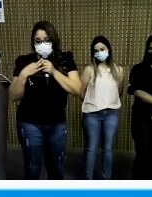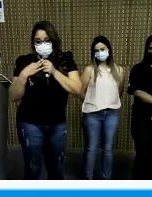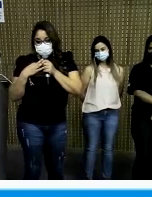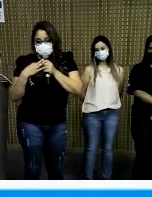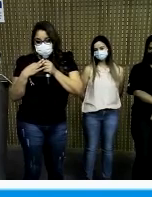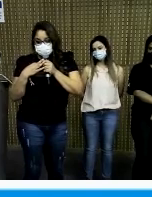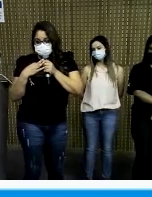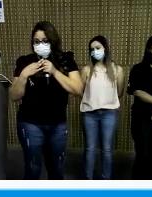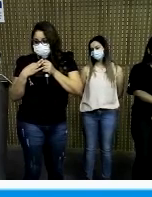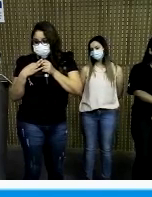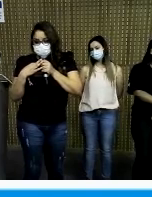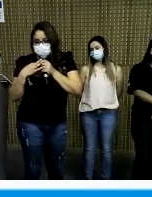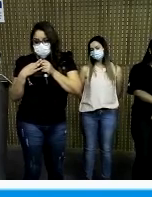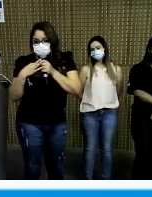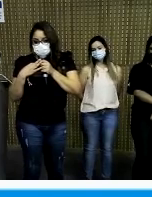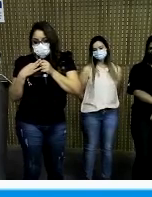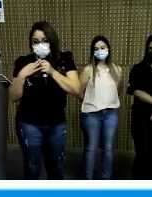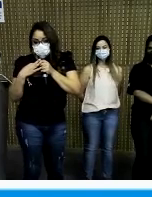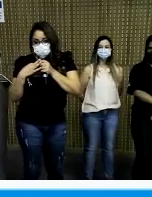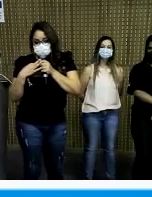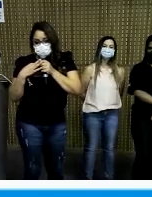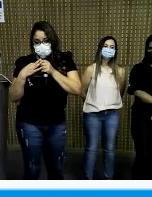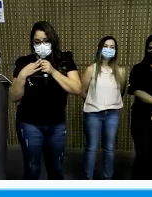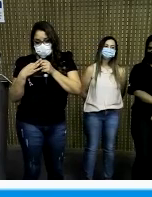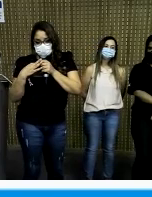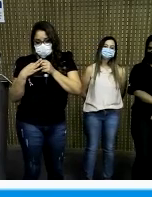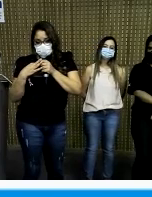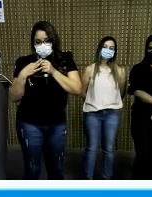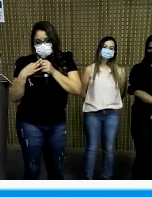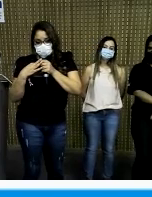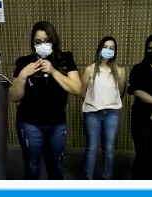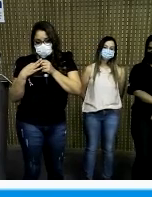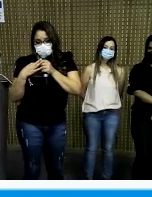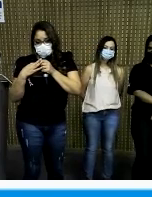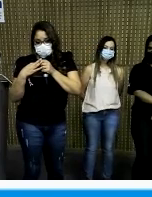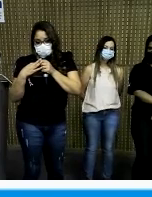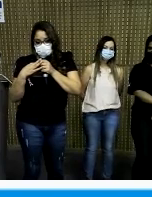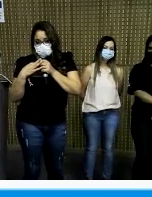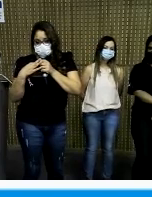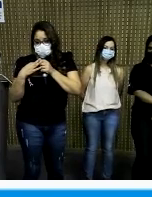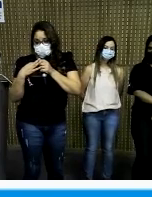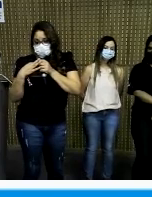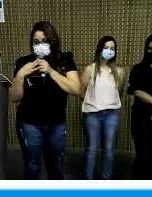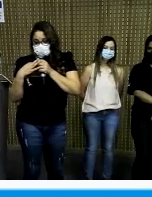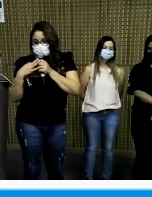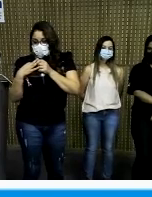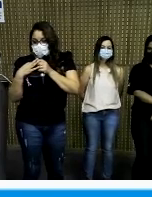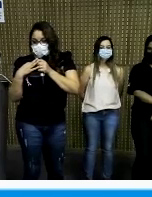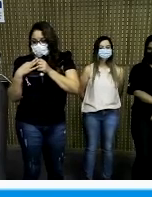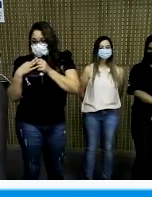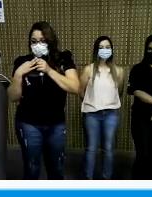Bom, o percentual de pessoas hipertensas com pressão arterial aferida em cada